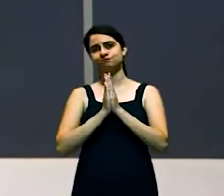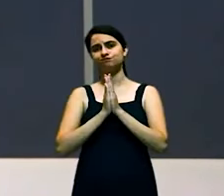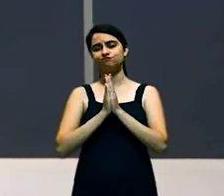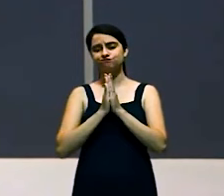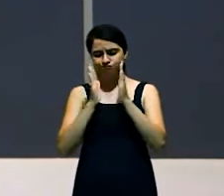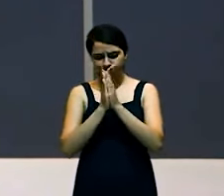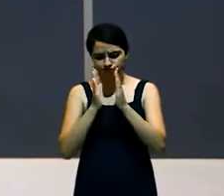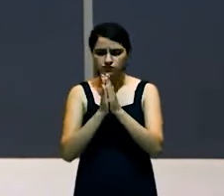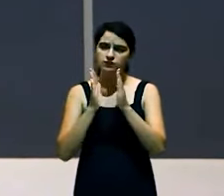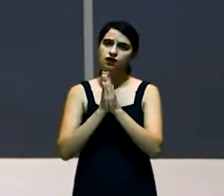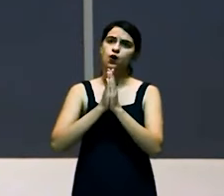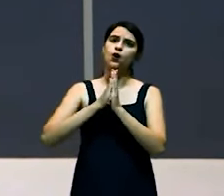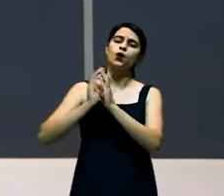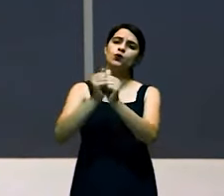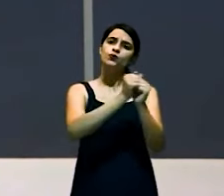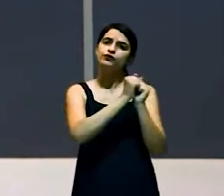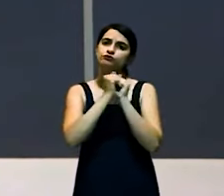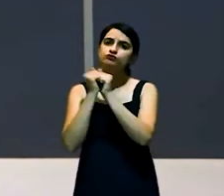Jesus está aqui sondando teu coração.